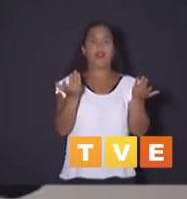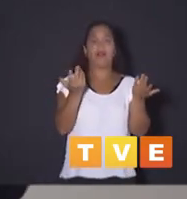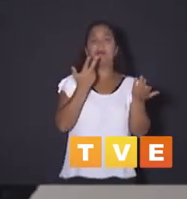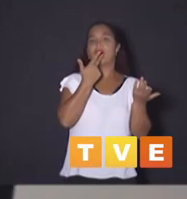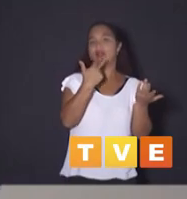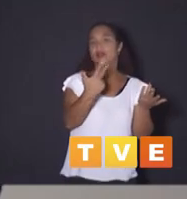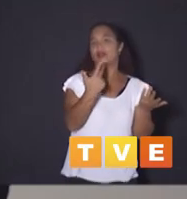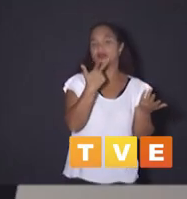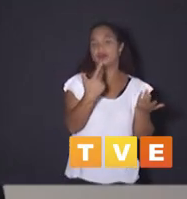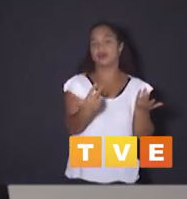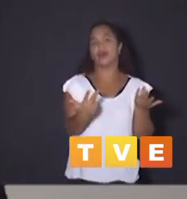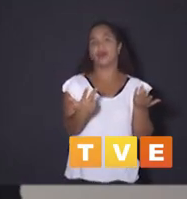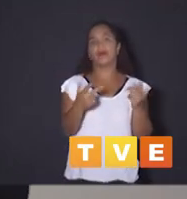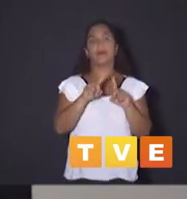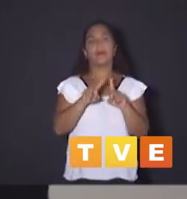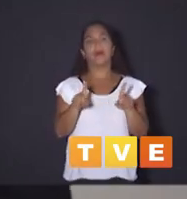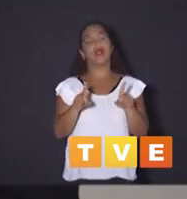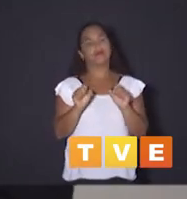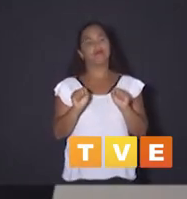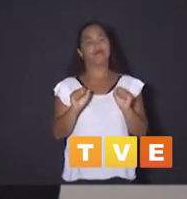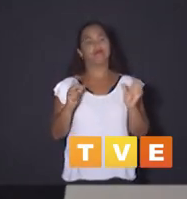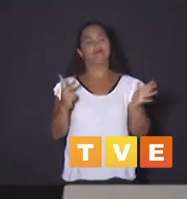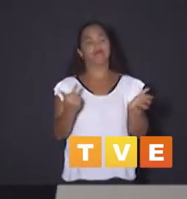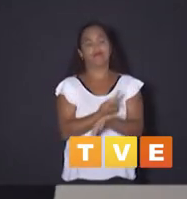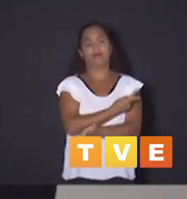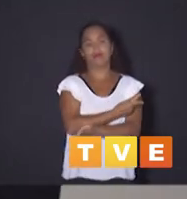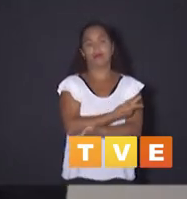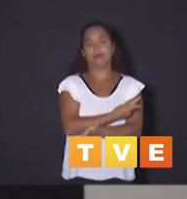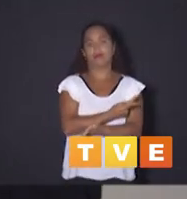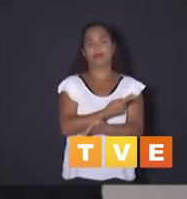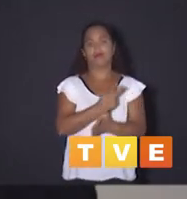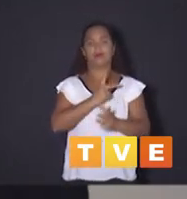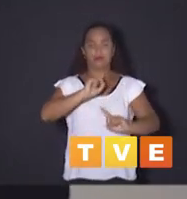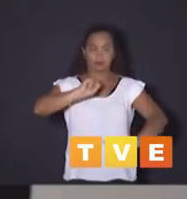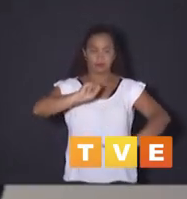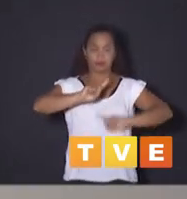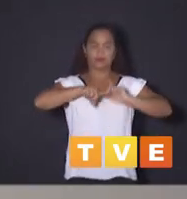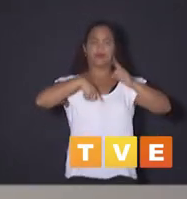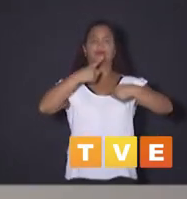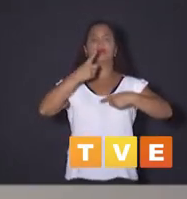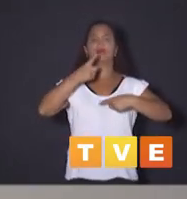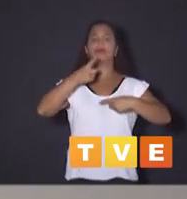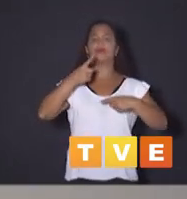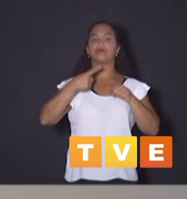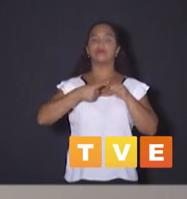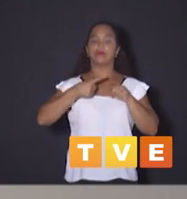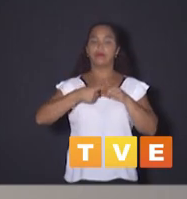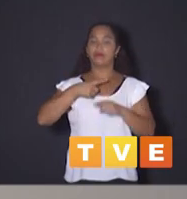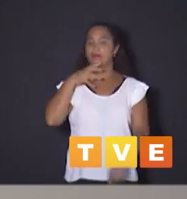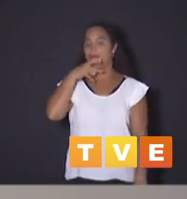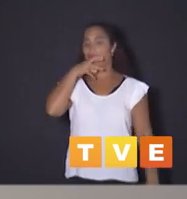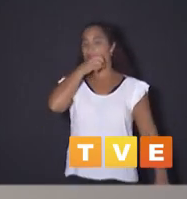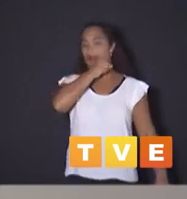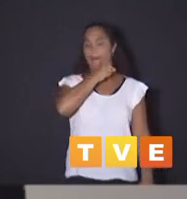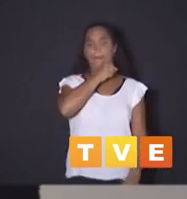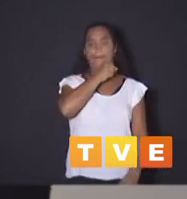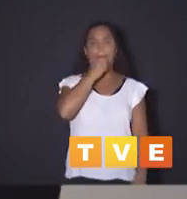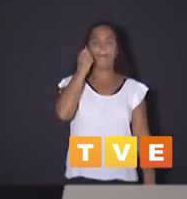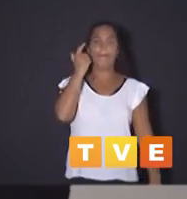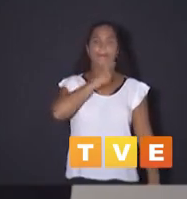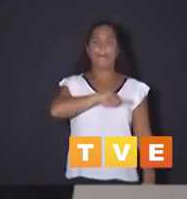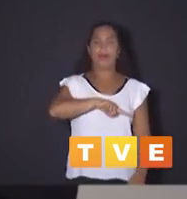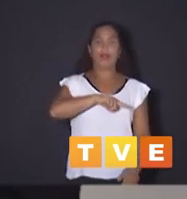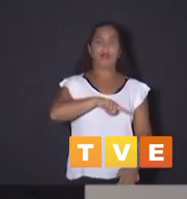enfim mas essas questões têm sido superadas por essas grandes corporações porque rapidamente eles construíram